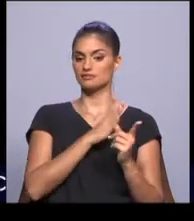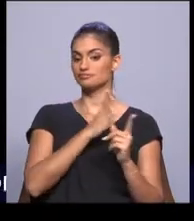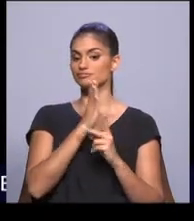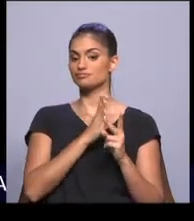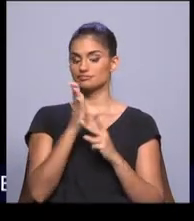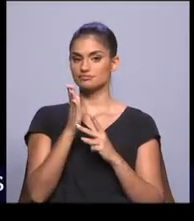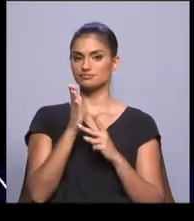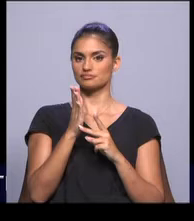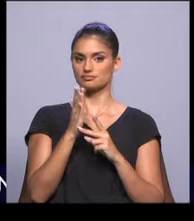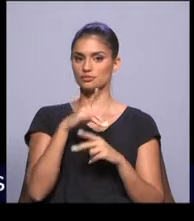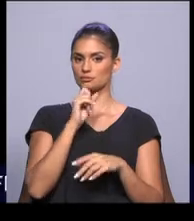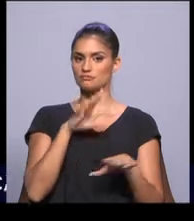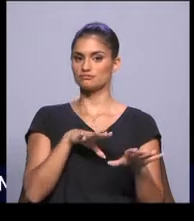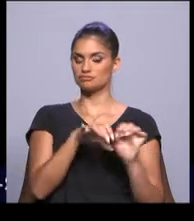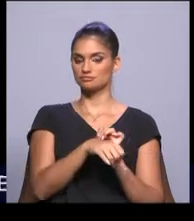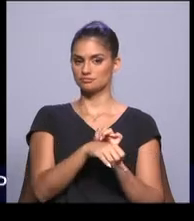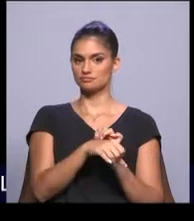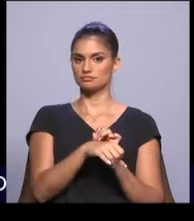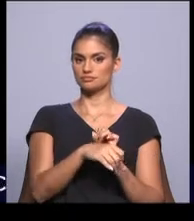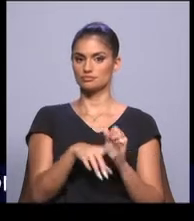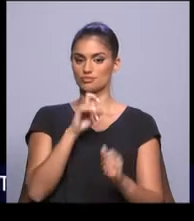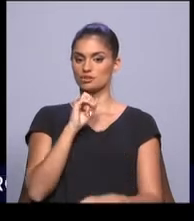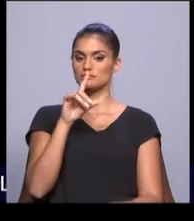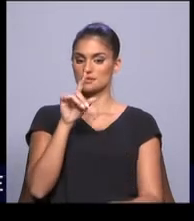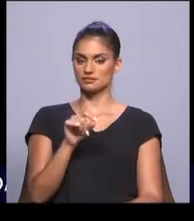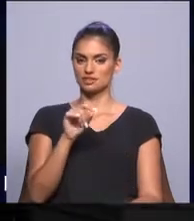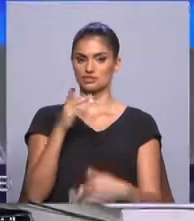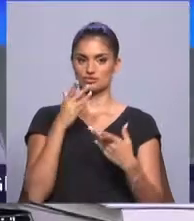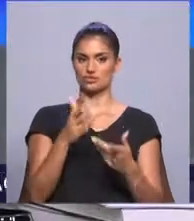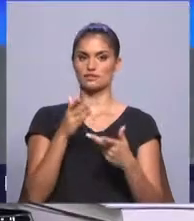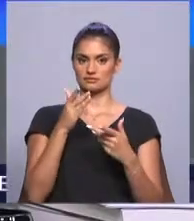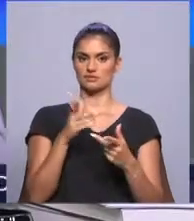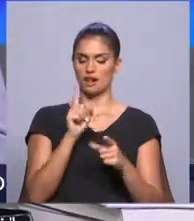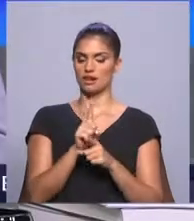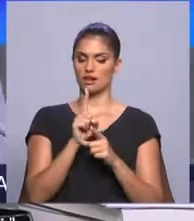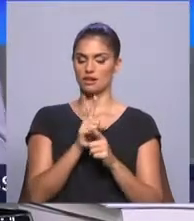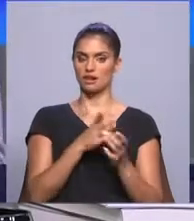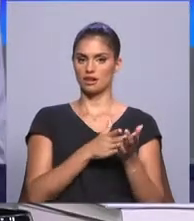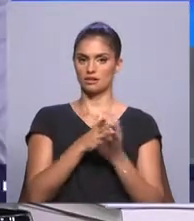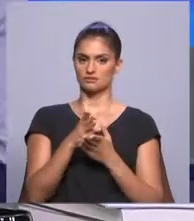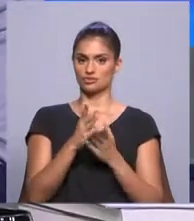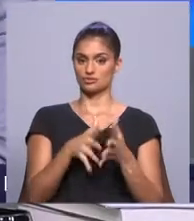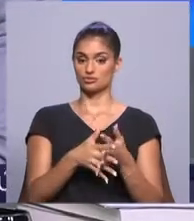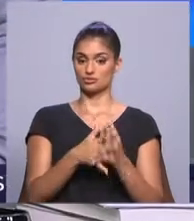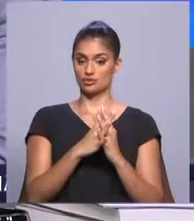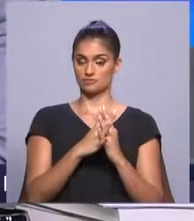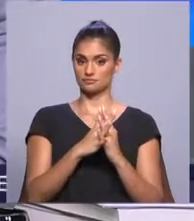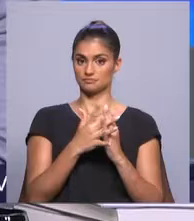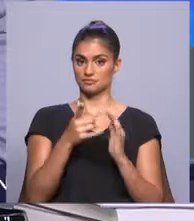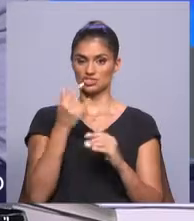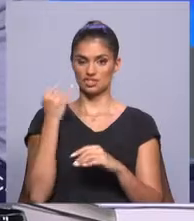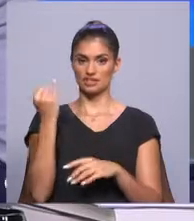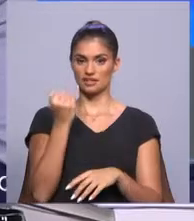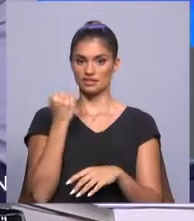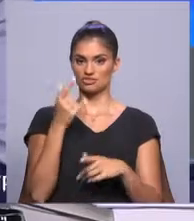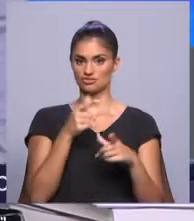quem diz, isto tanto pode destruir o disco, como pode também ajudar a que o disco se mantenha na sua própria estrutura. Mas esta ideia, este conceito